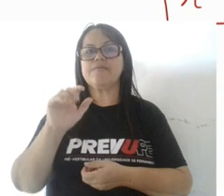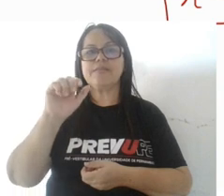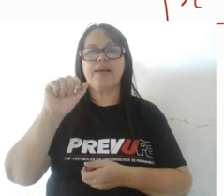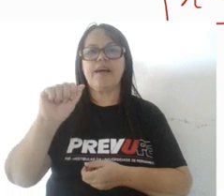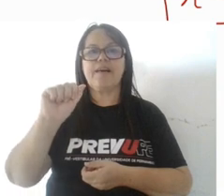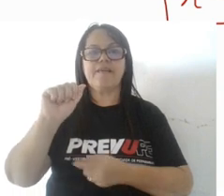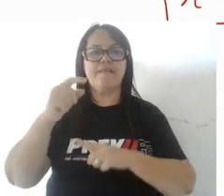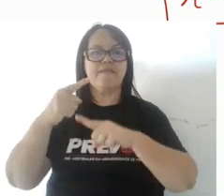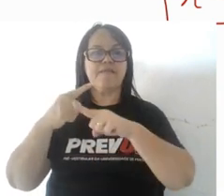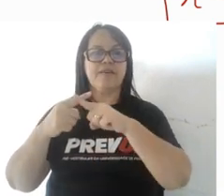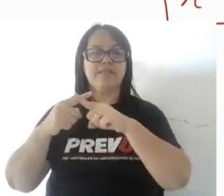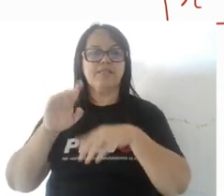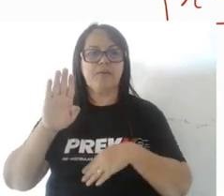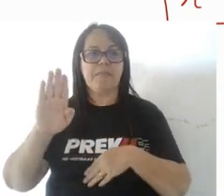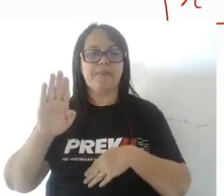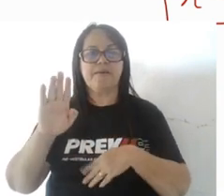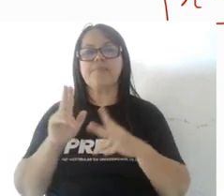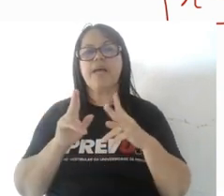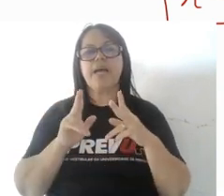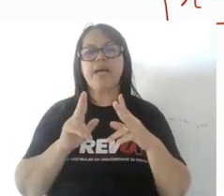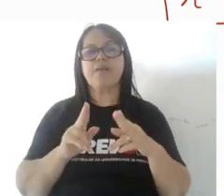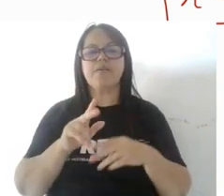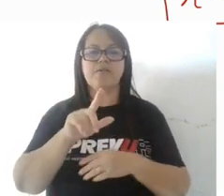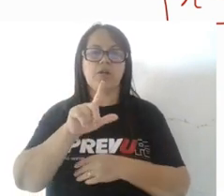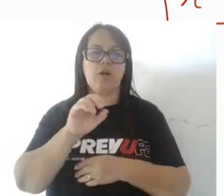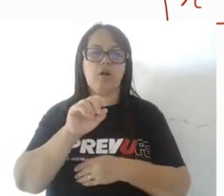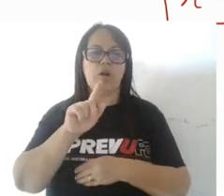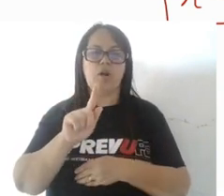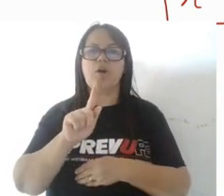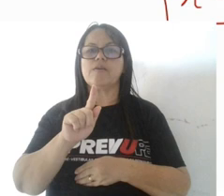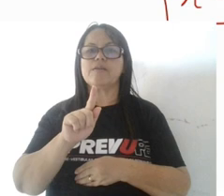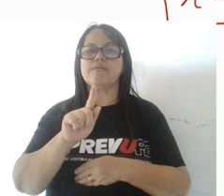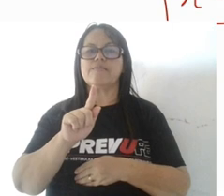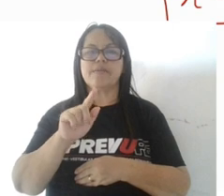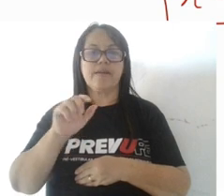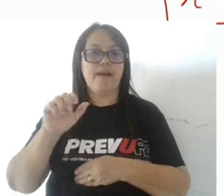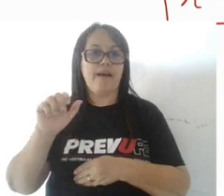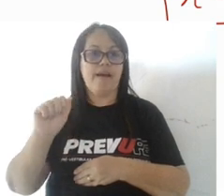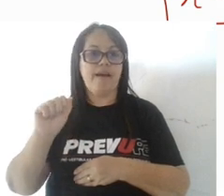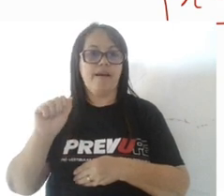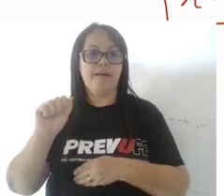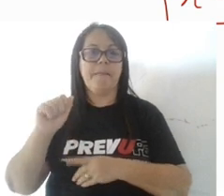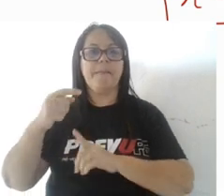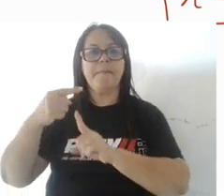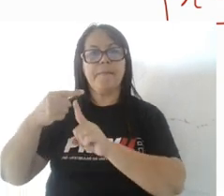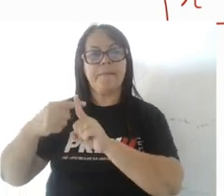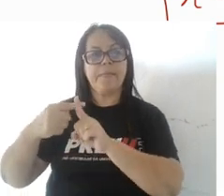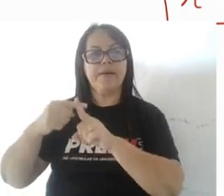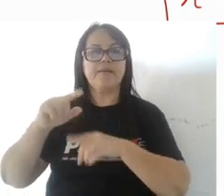de A vezes B é a mesma coisa de log de A